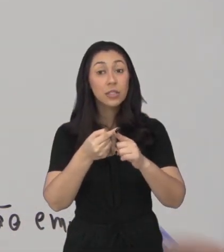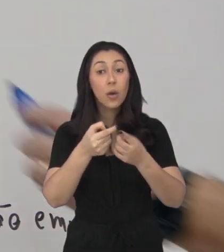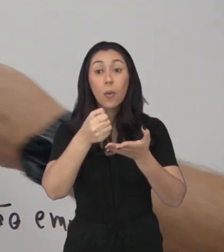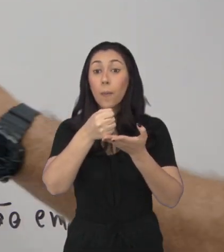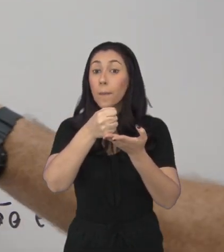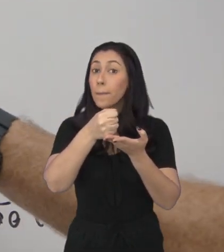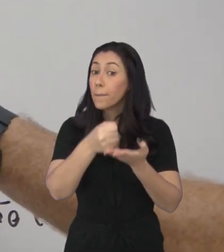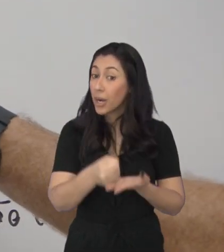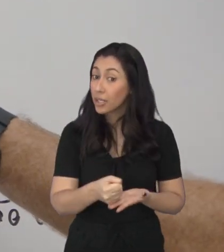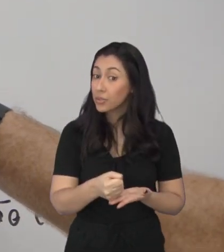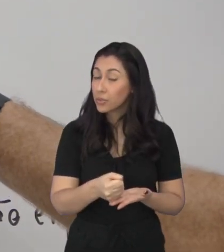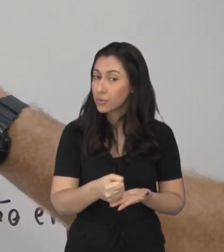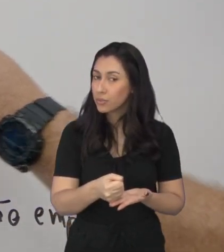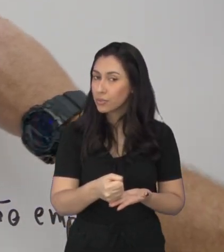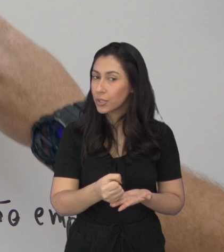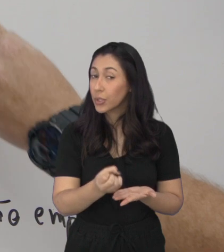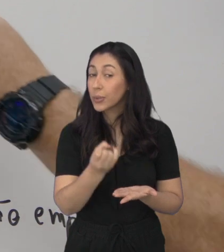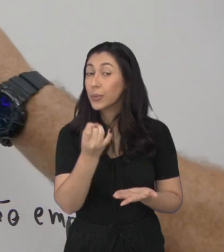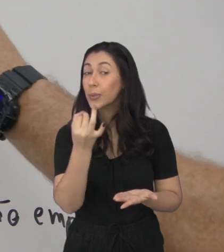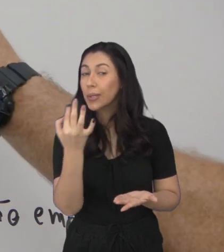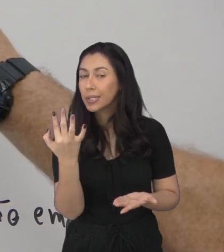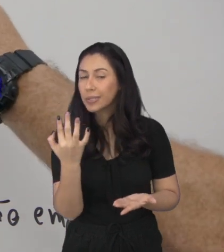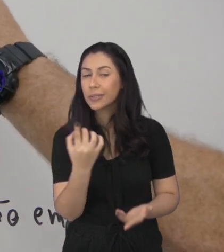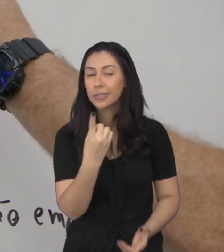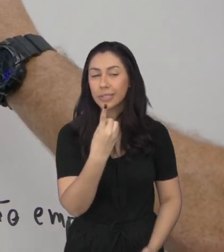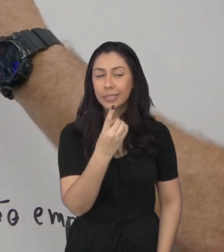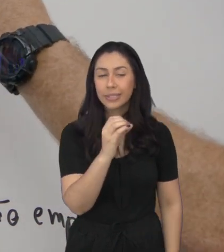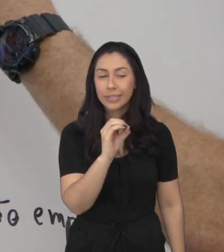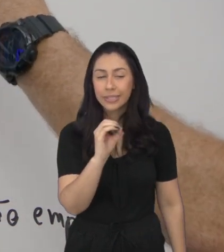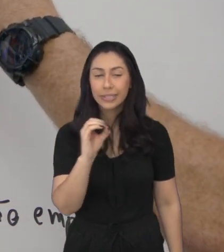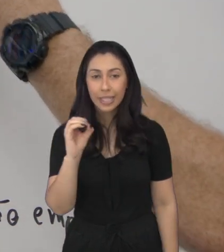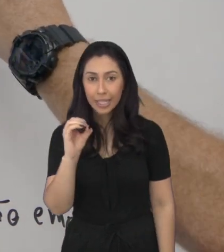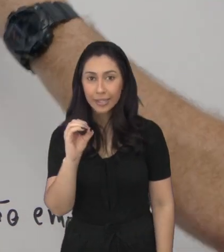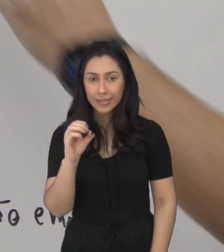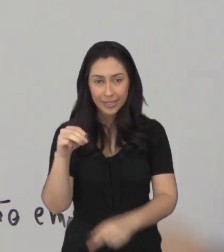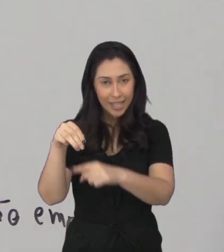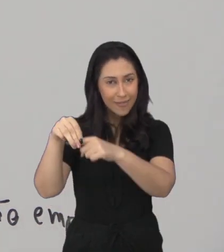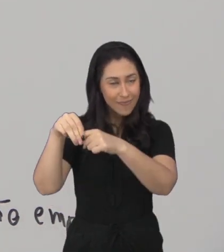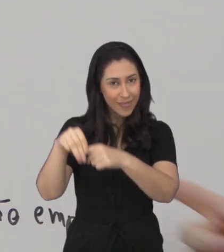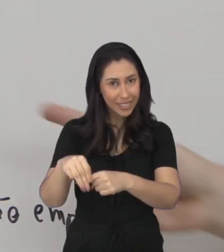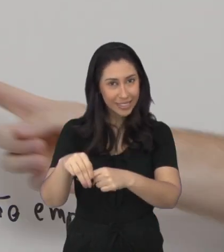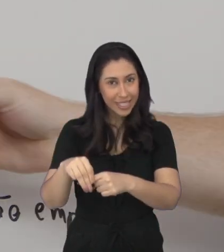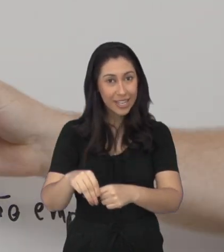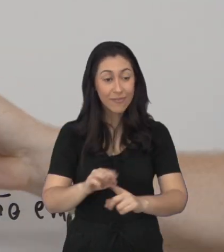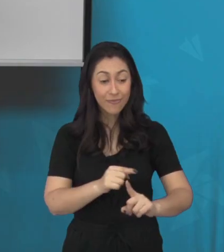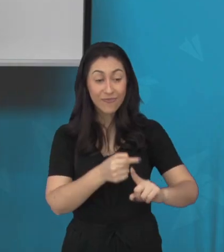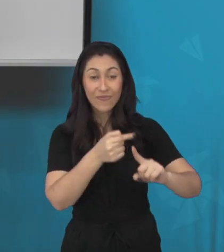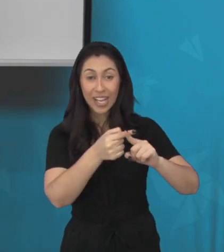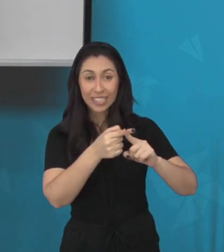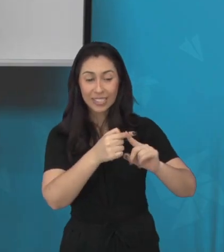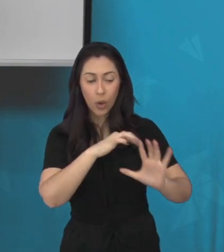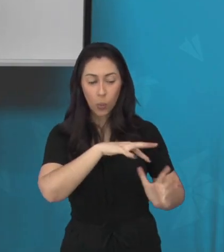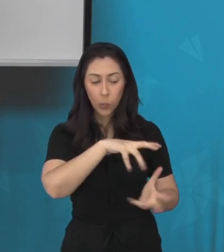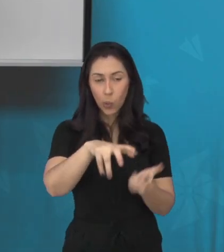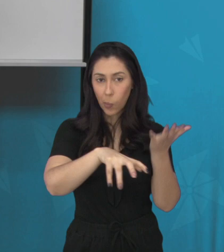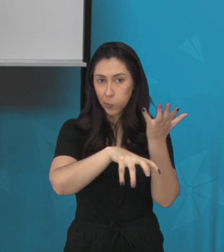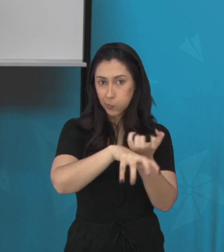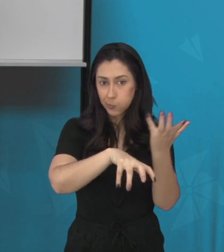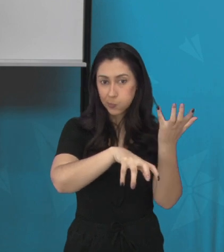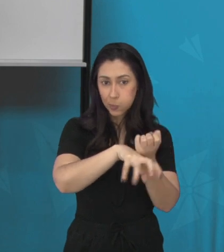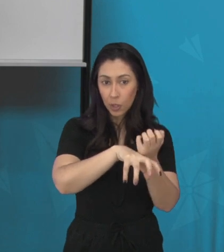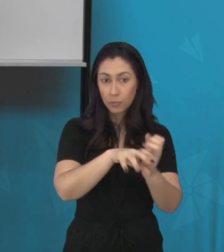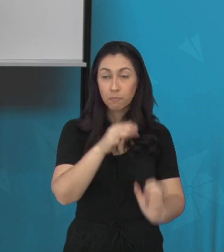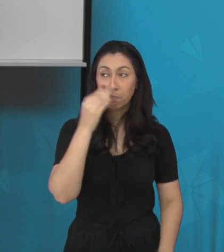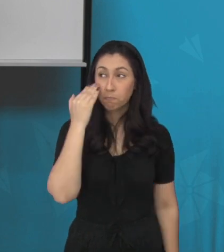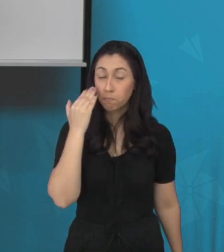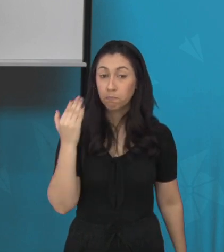peso. Peso aqui é massa vezes a gravidade, tá bom? 100 kg,